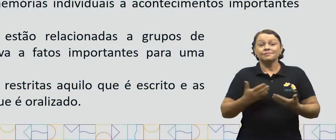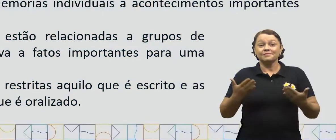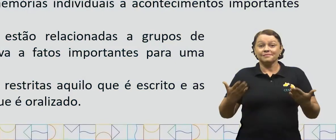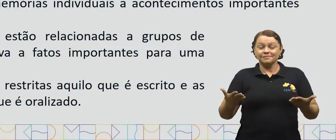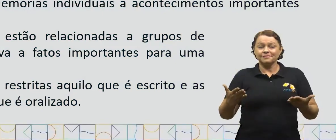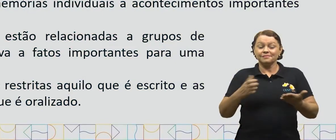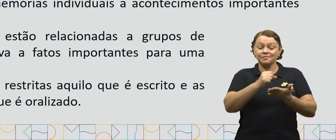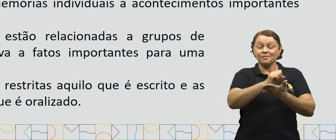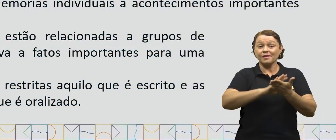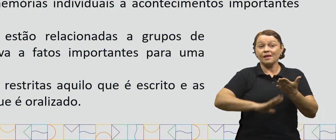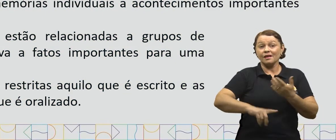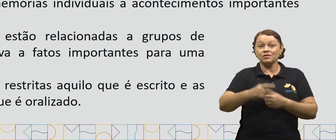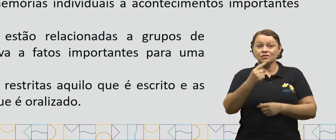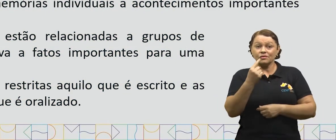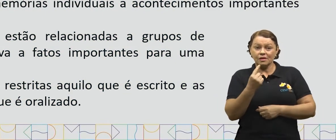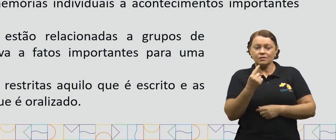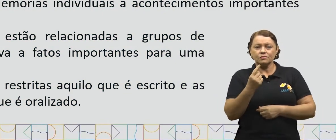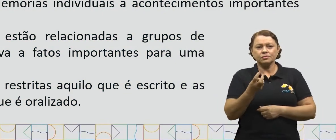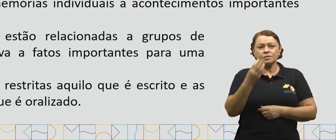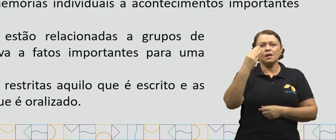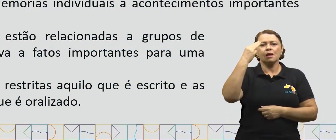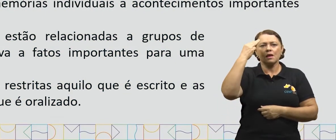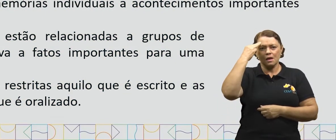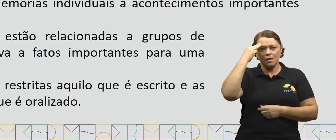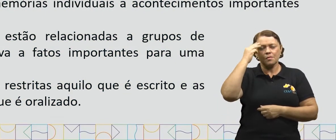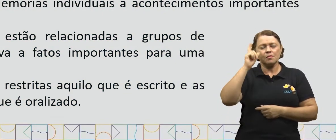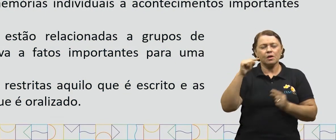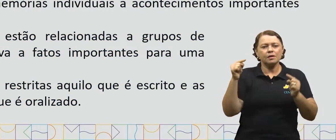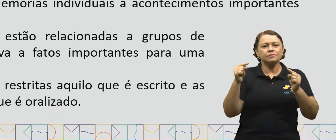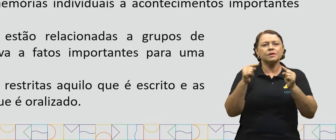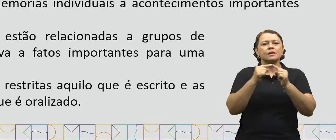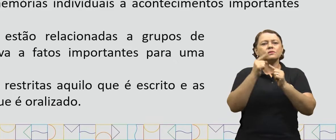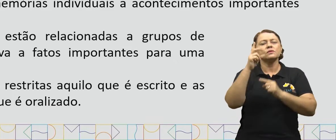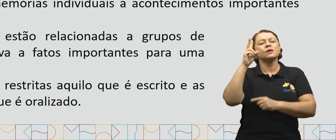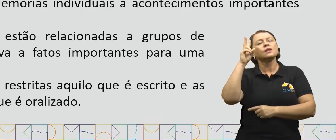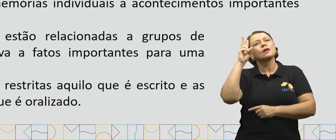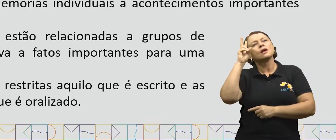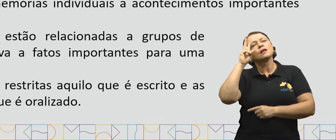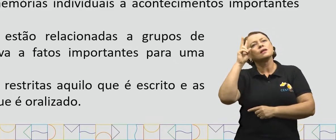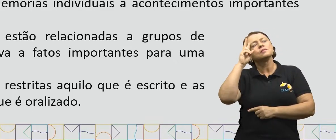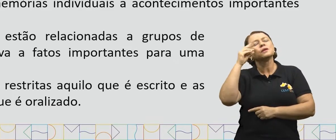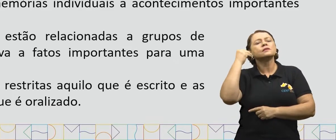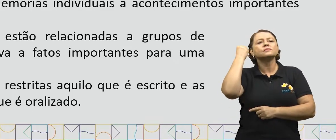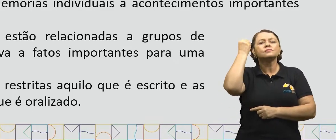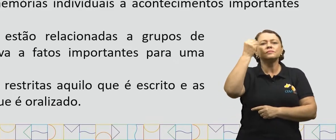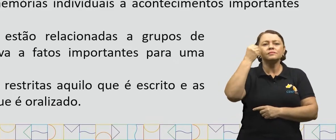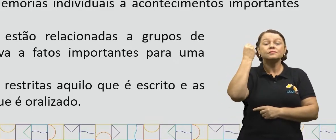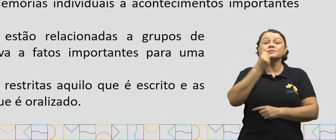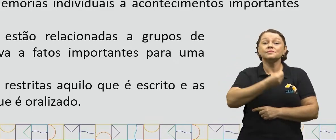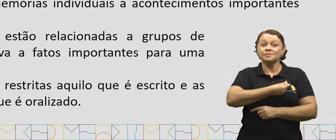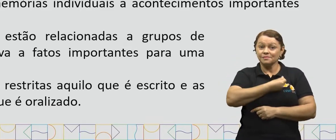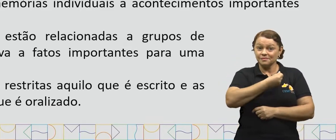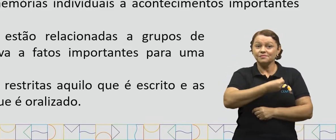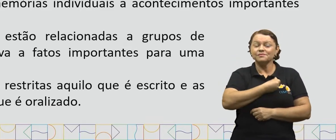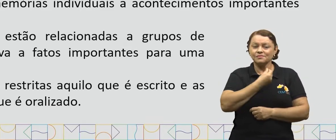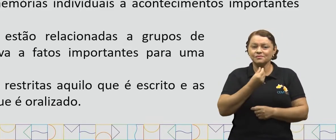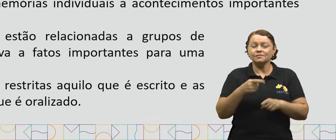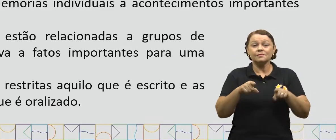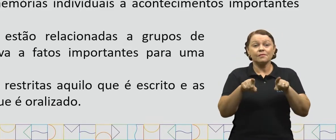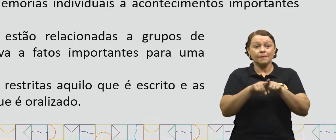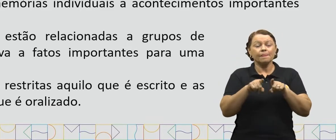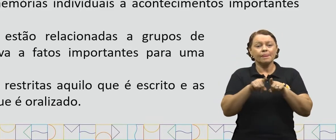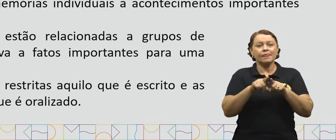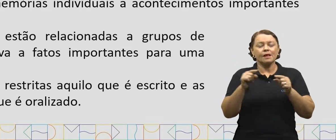Vamos lá, atividade 1. A memória é associada a lembranças das experiências de vida. Também